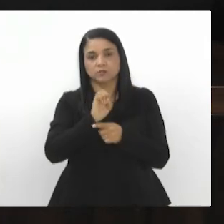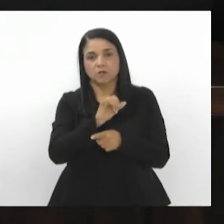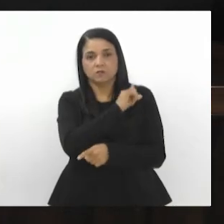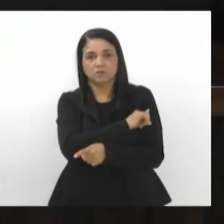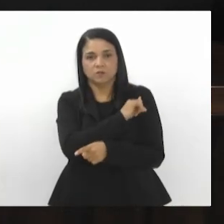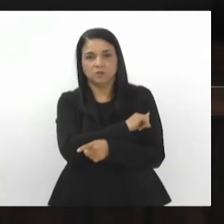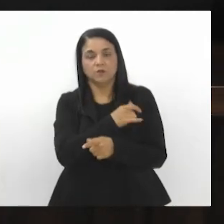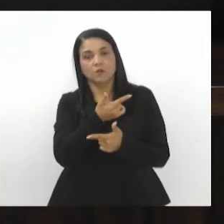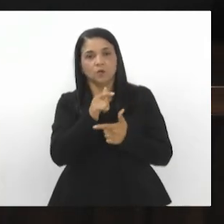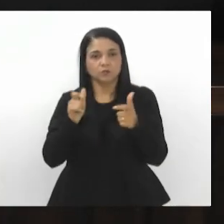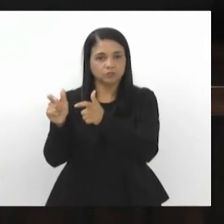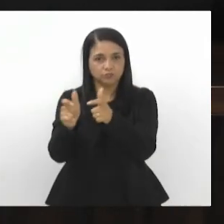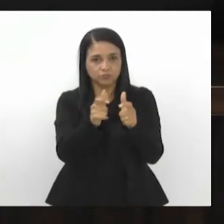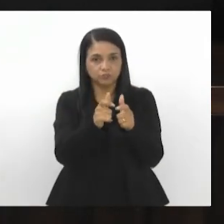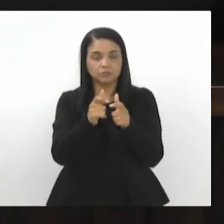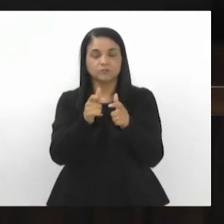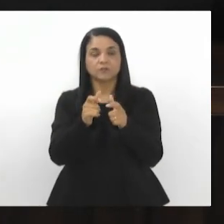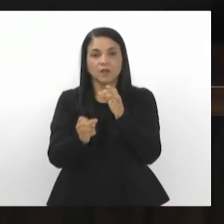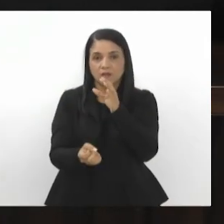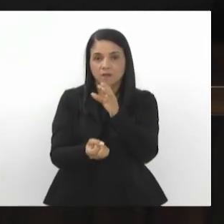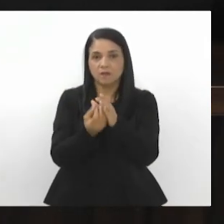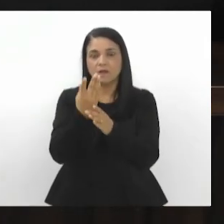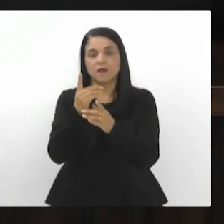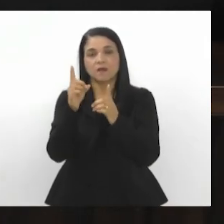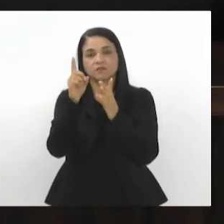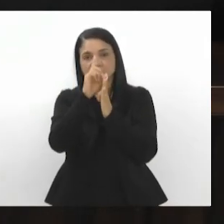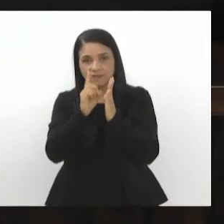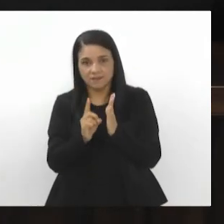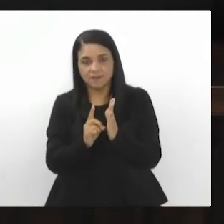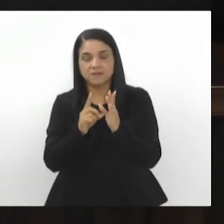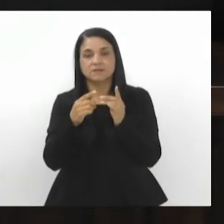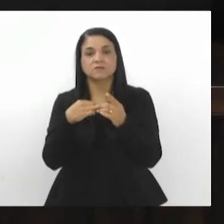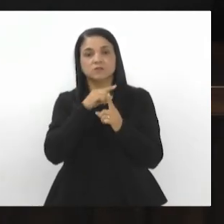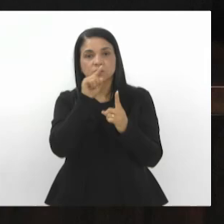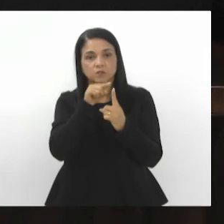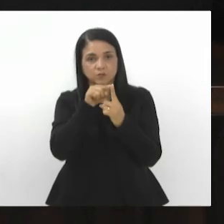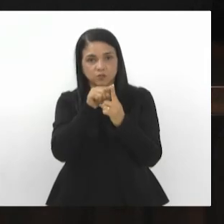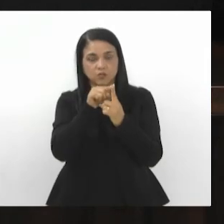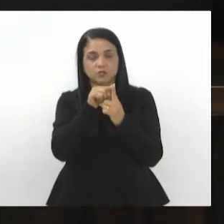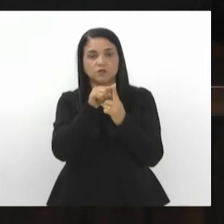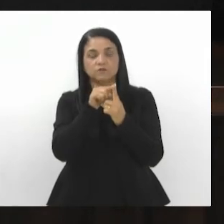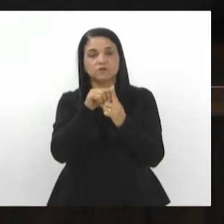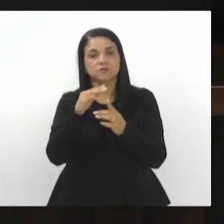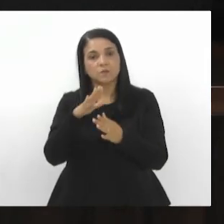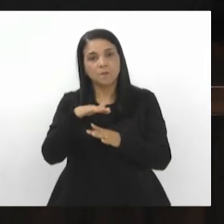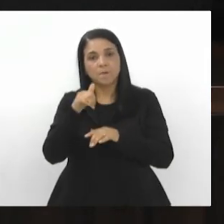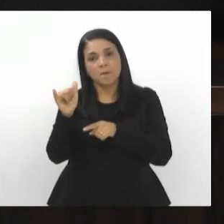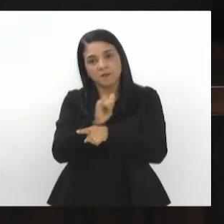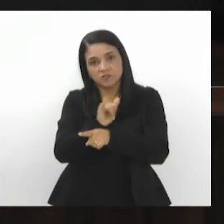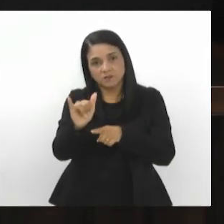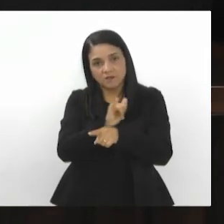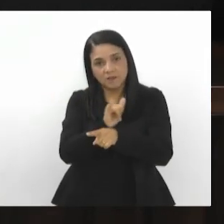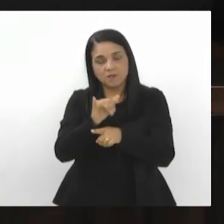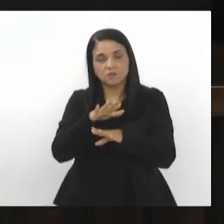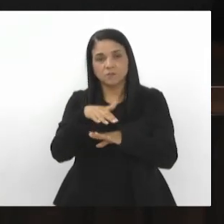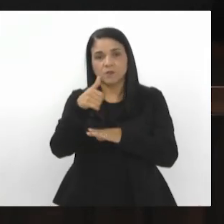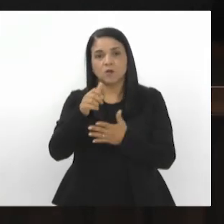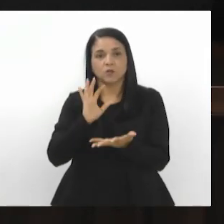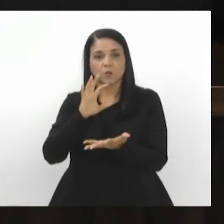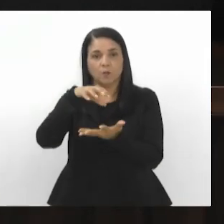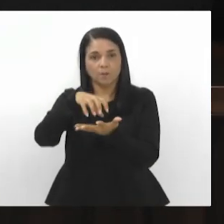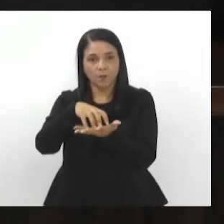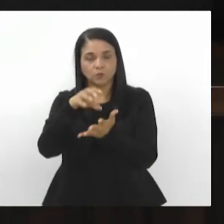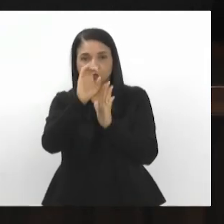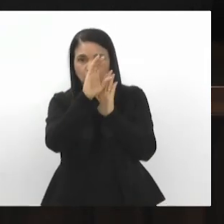outras providências para criar diretrizes, objetivos e mecanismos de aprimoramento no programa Banco de Currículos